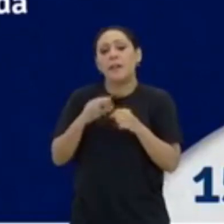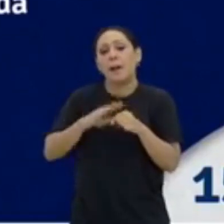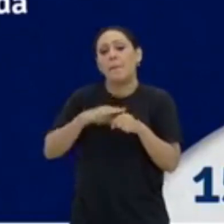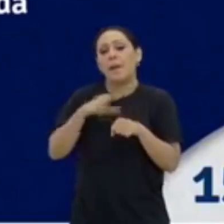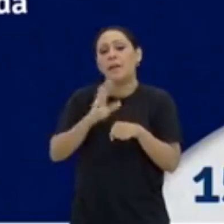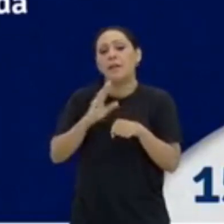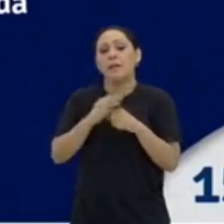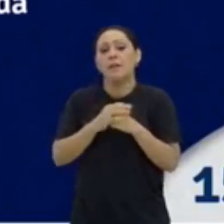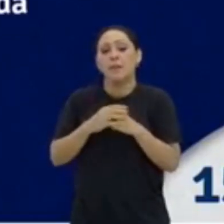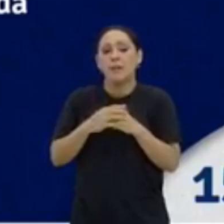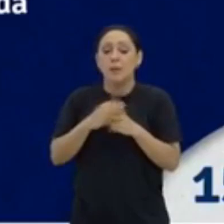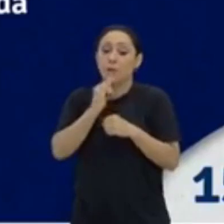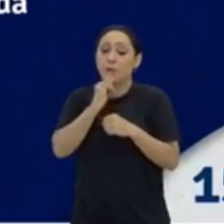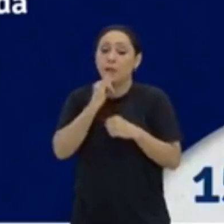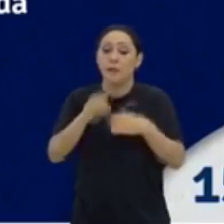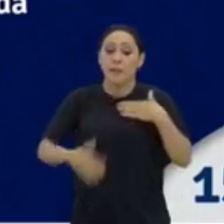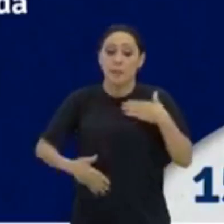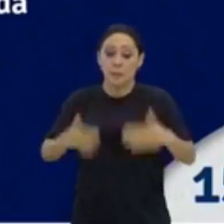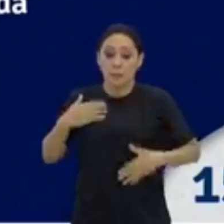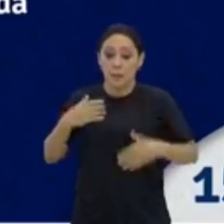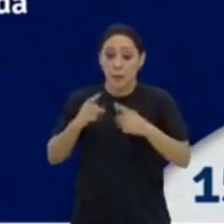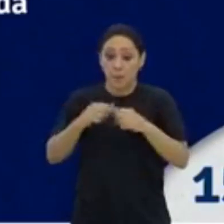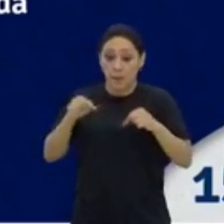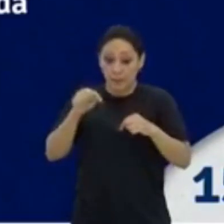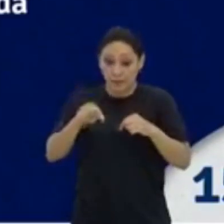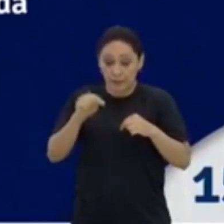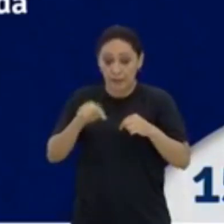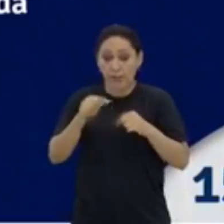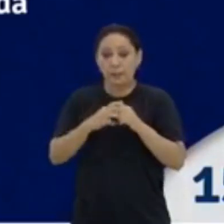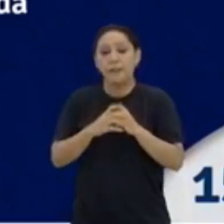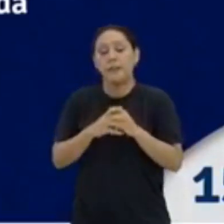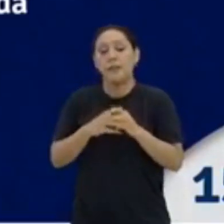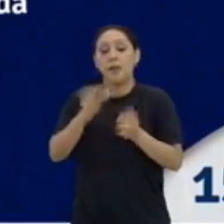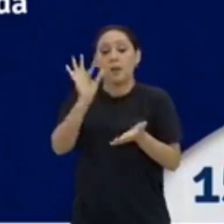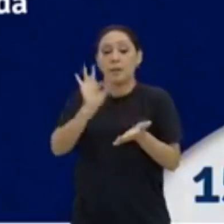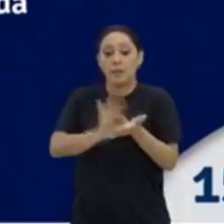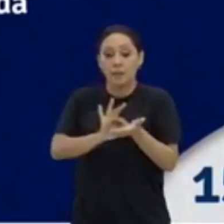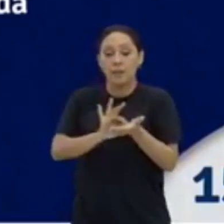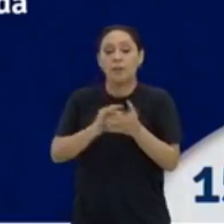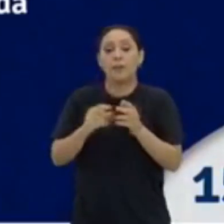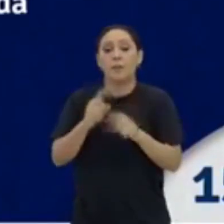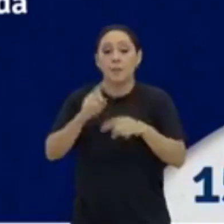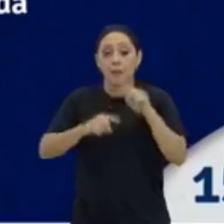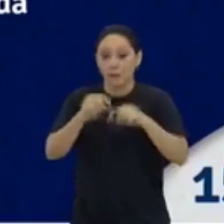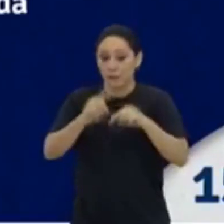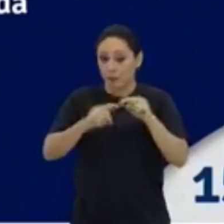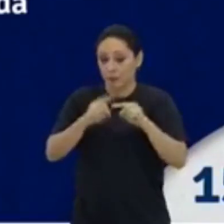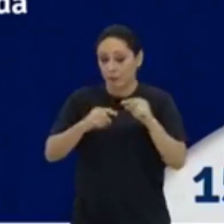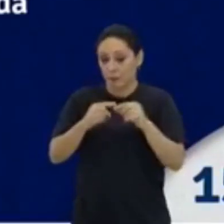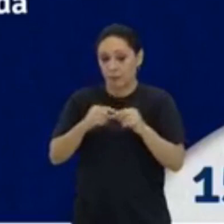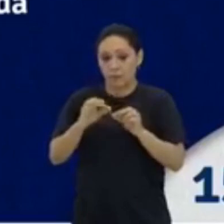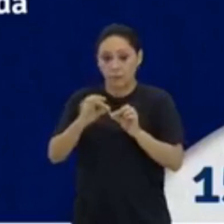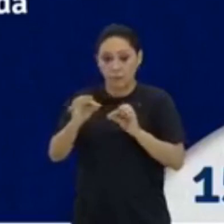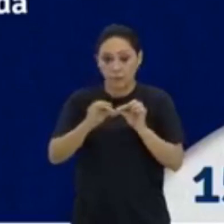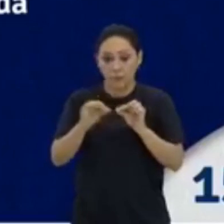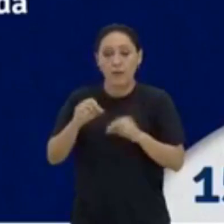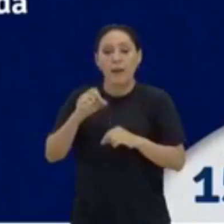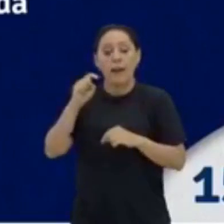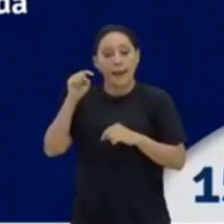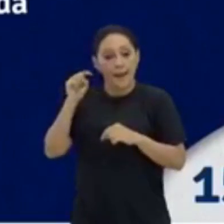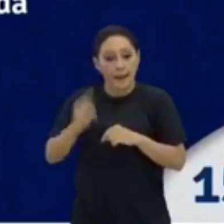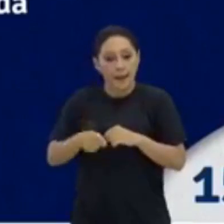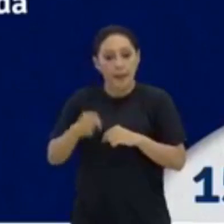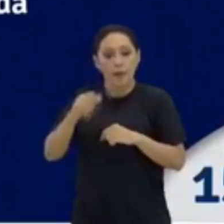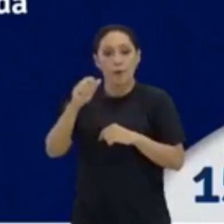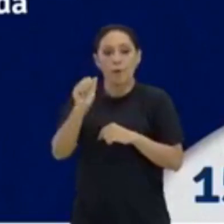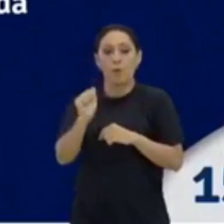do corpo humano. Mas aqui, gente, oficialmente, o instrumento para medir células é o angstrom.